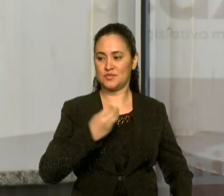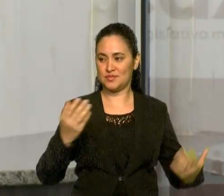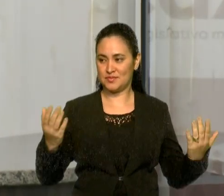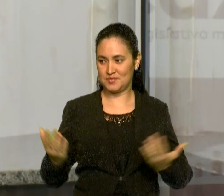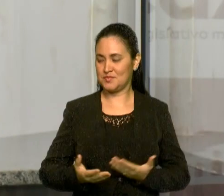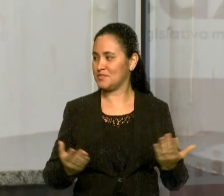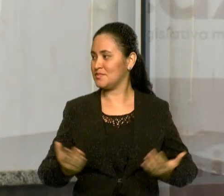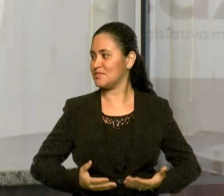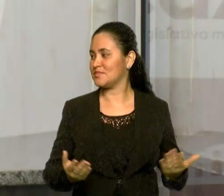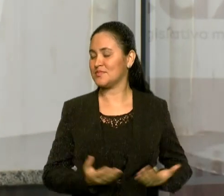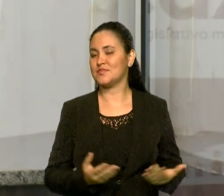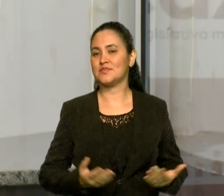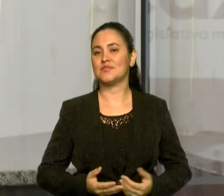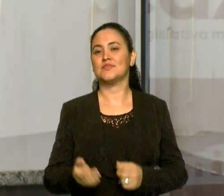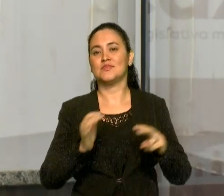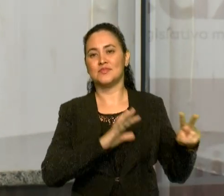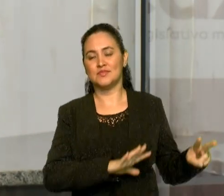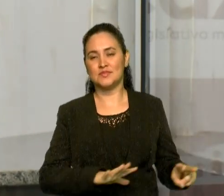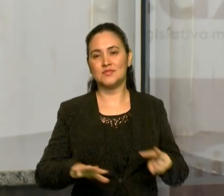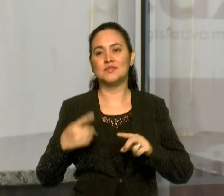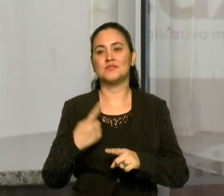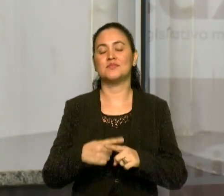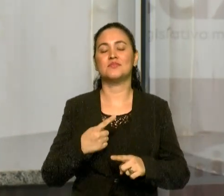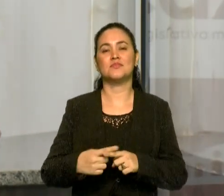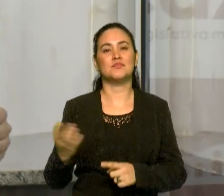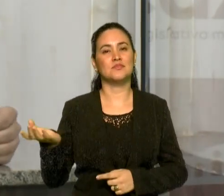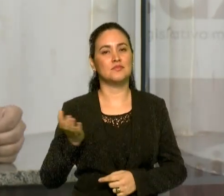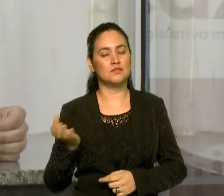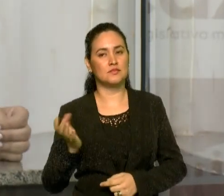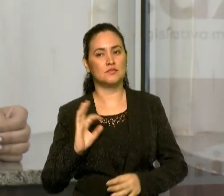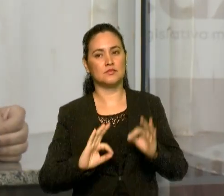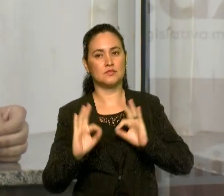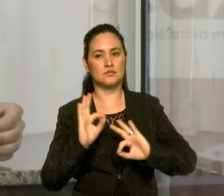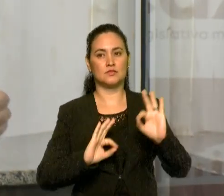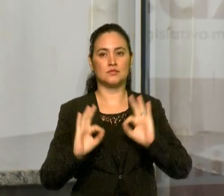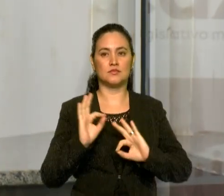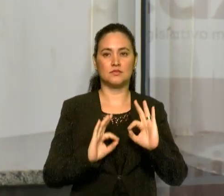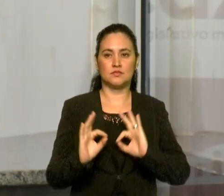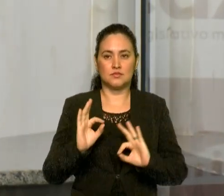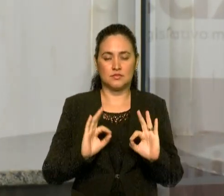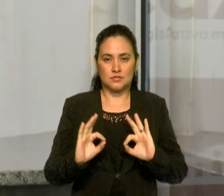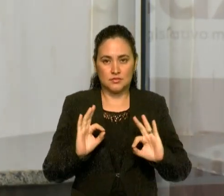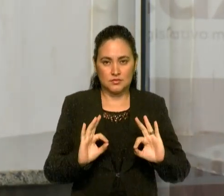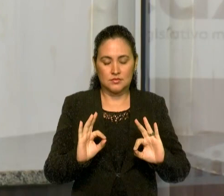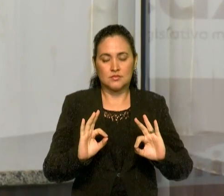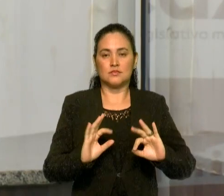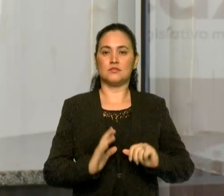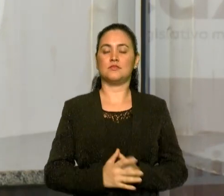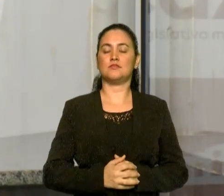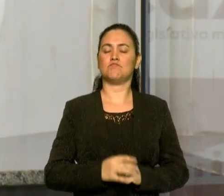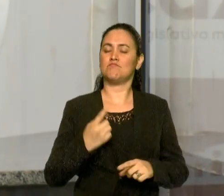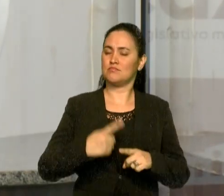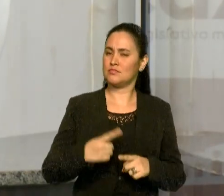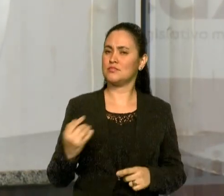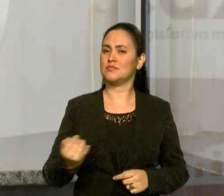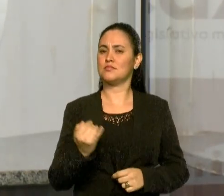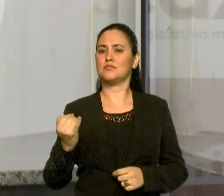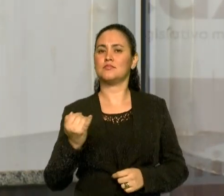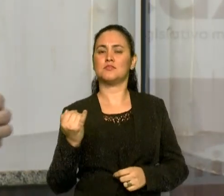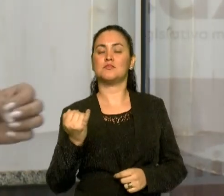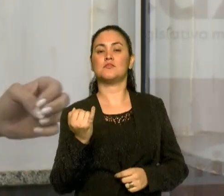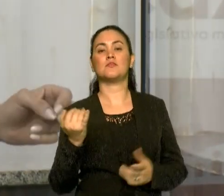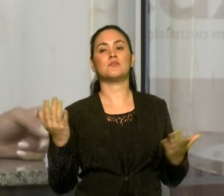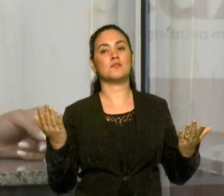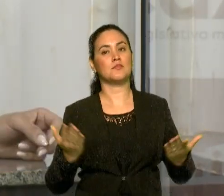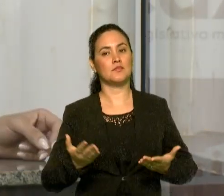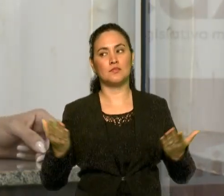durante toda essa semana na expectativa, nos preparativos, diante da importância desse momento,